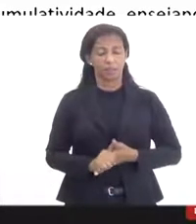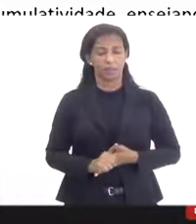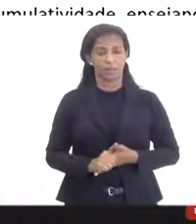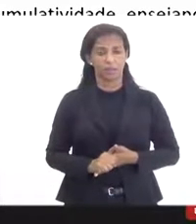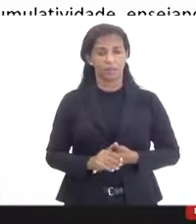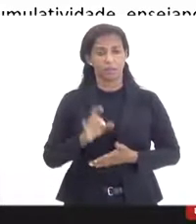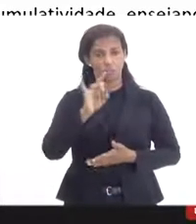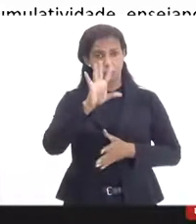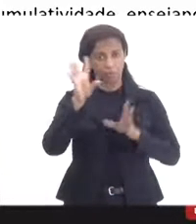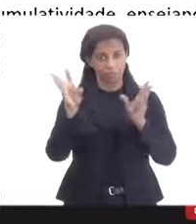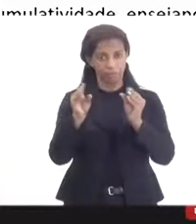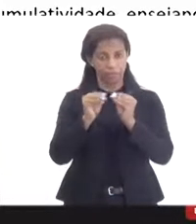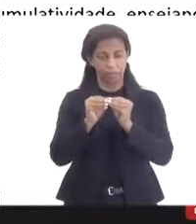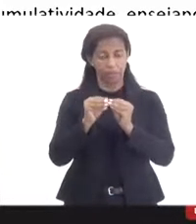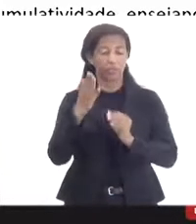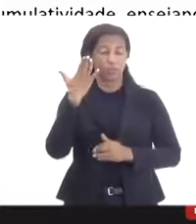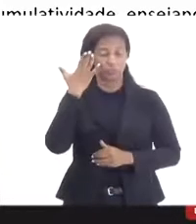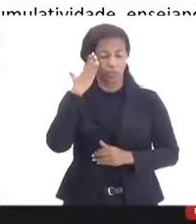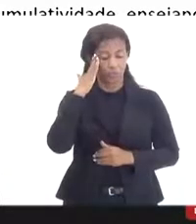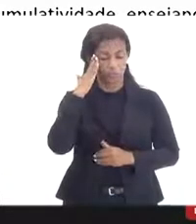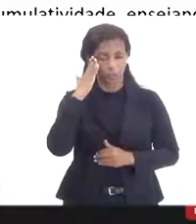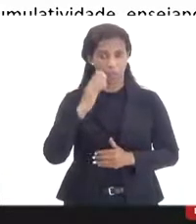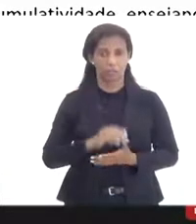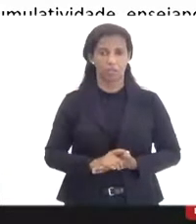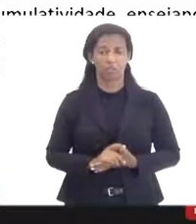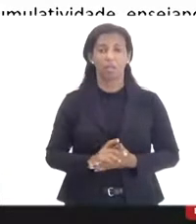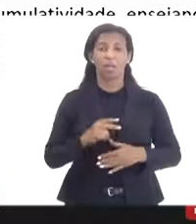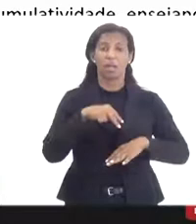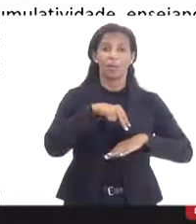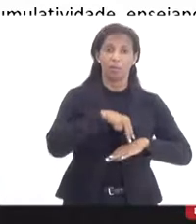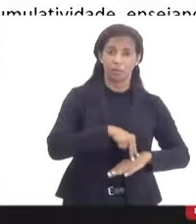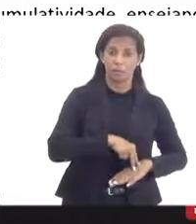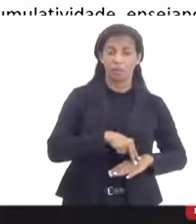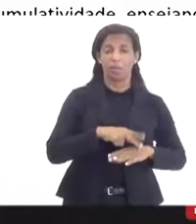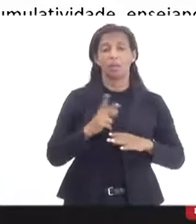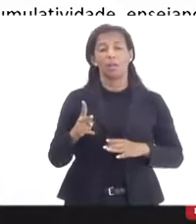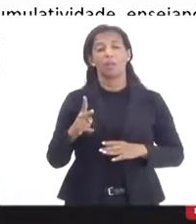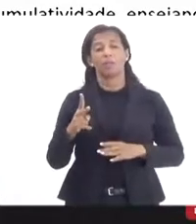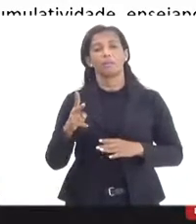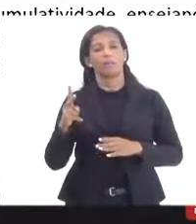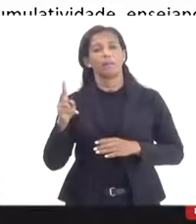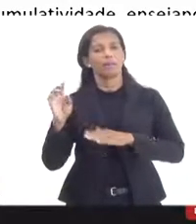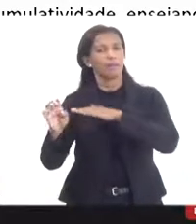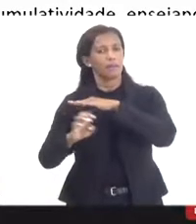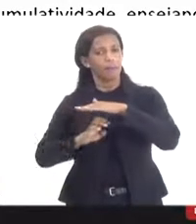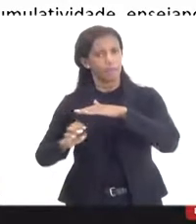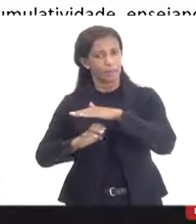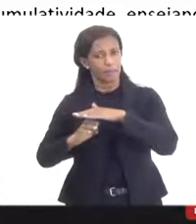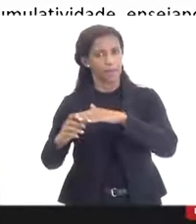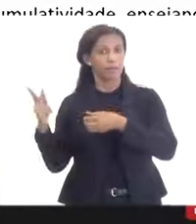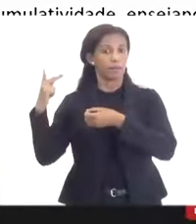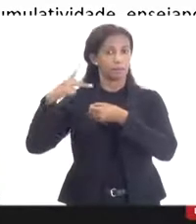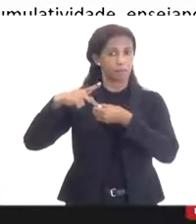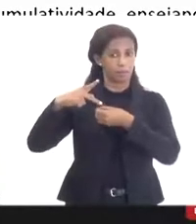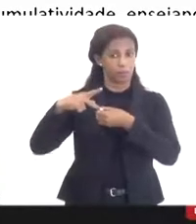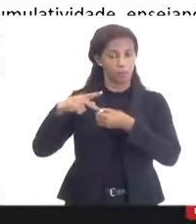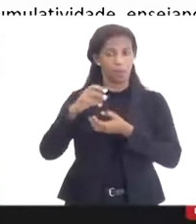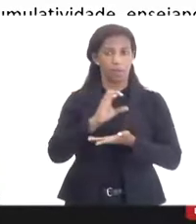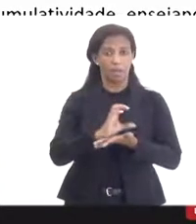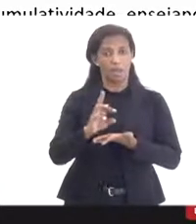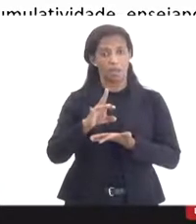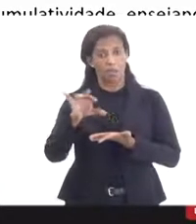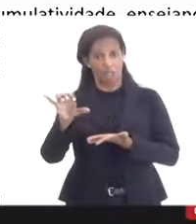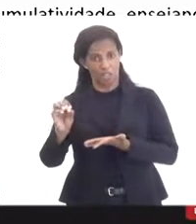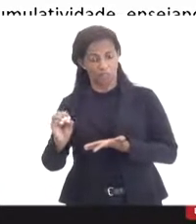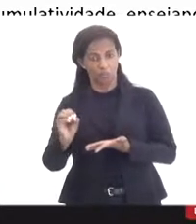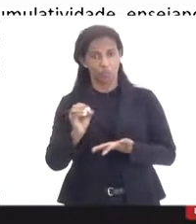só terminando, a gente entende ali que o posicionamento da empresa ele tem respaldo na jurisprudência em relação a crédito do